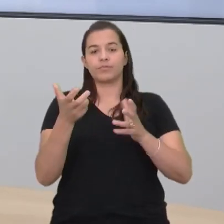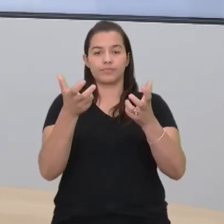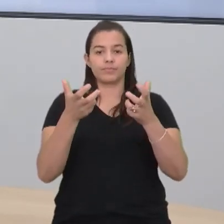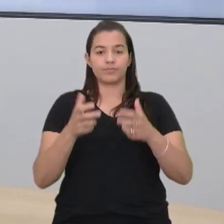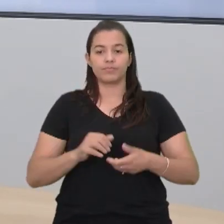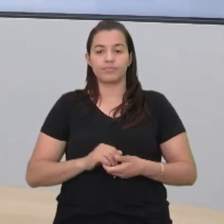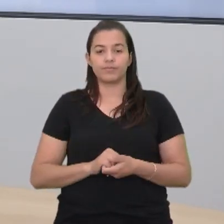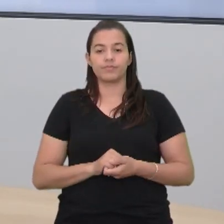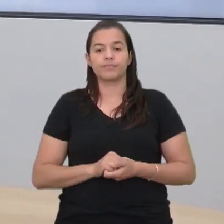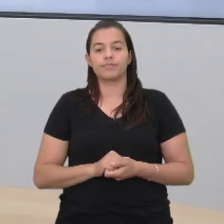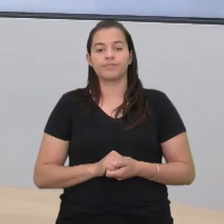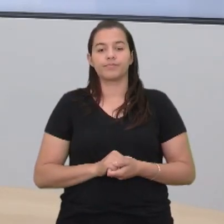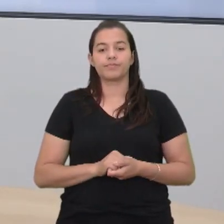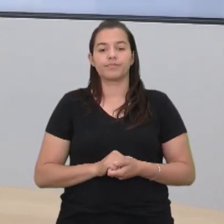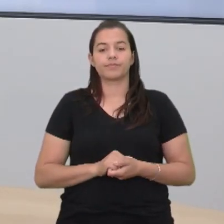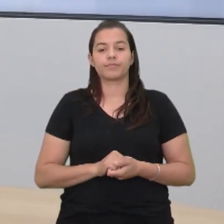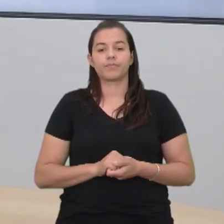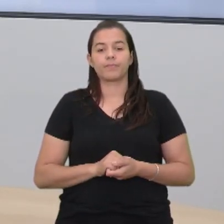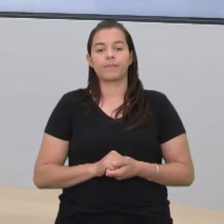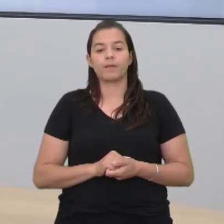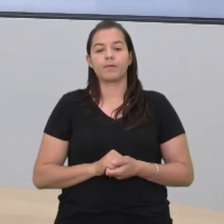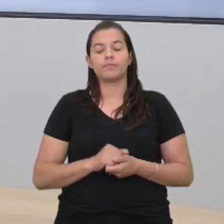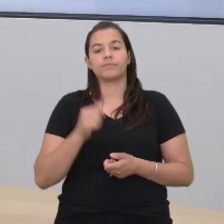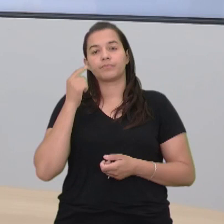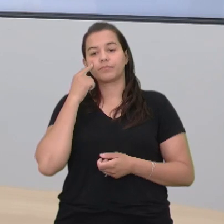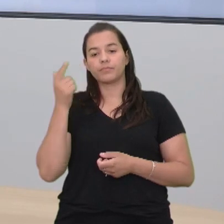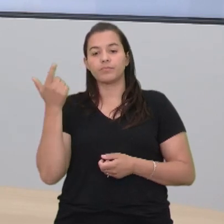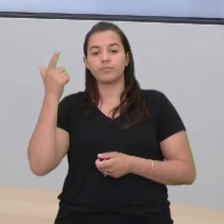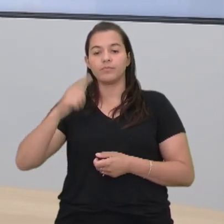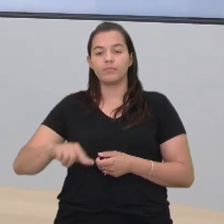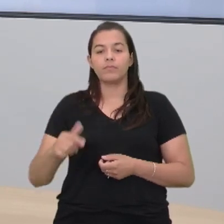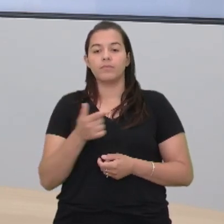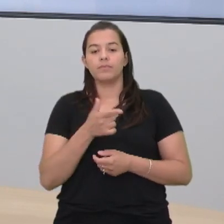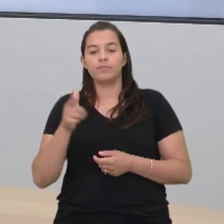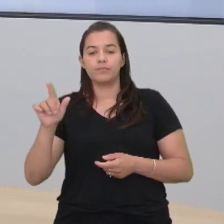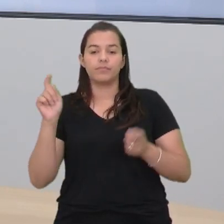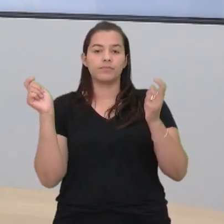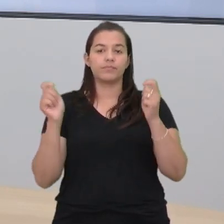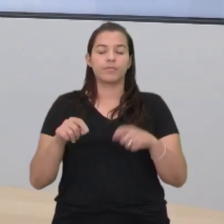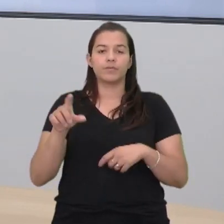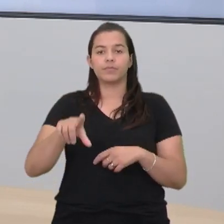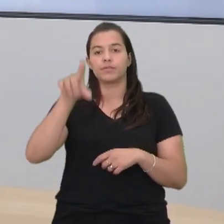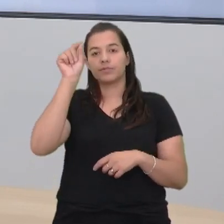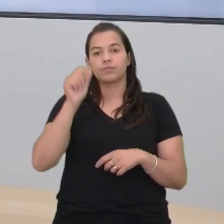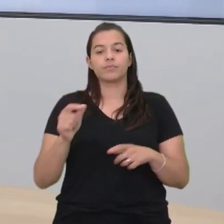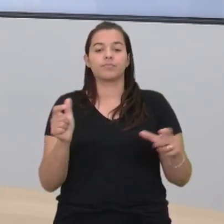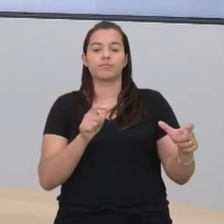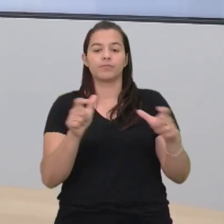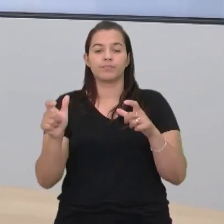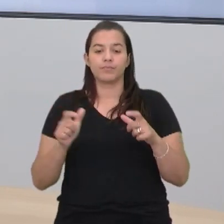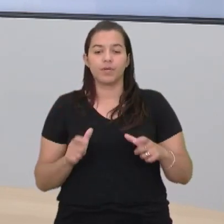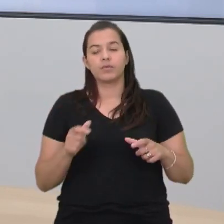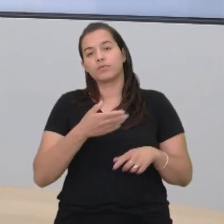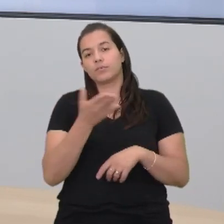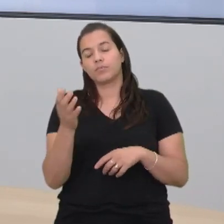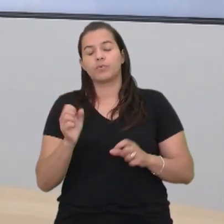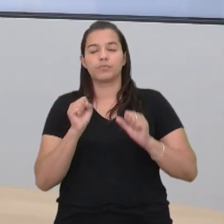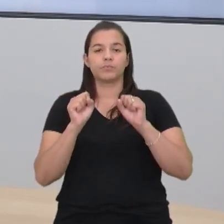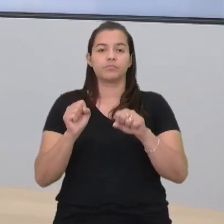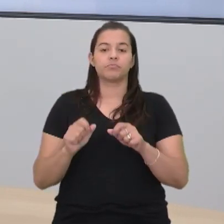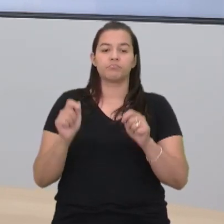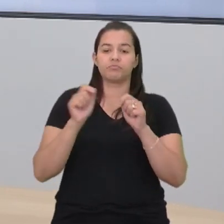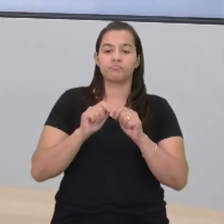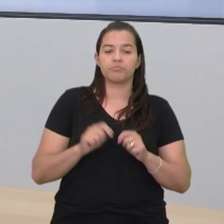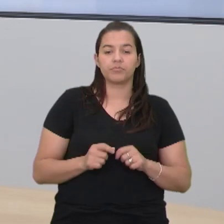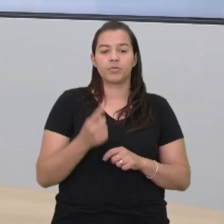bem? Legal. Deslize por 1 segundo até a posição, aí você escolhe a posição também. Então, aqui você pode mexer no tempo, por 1